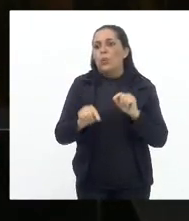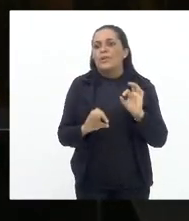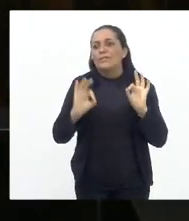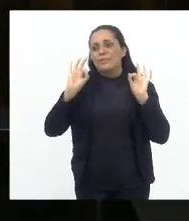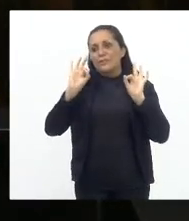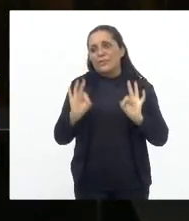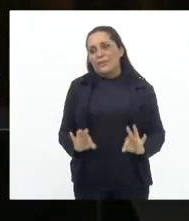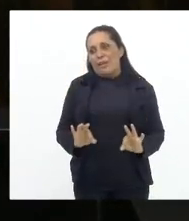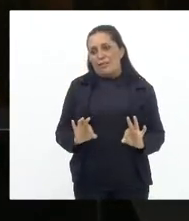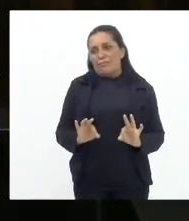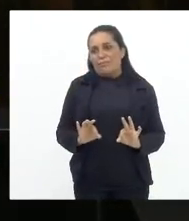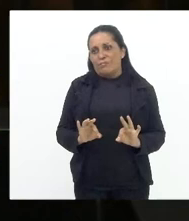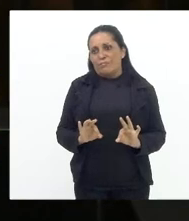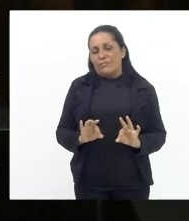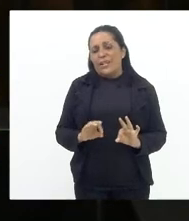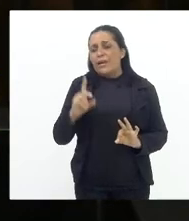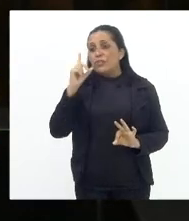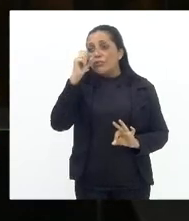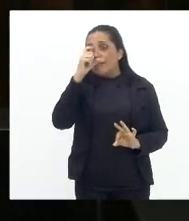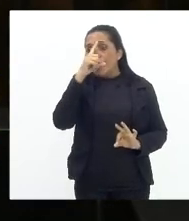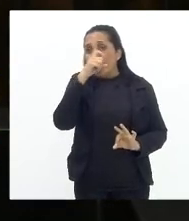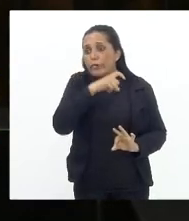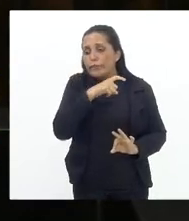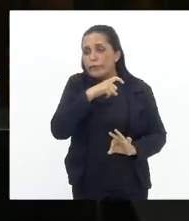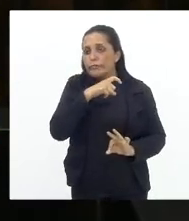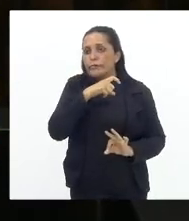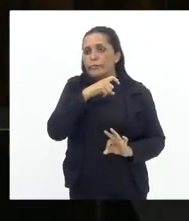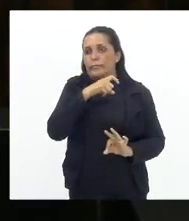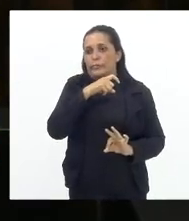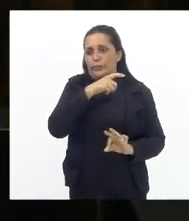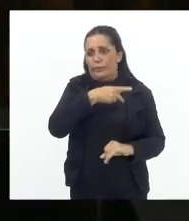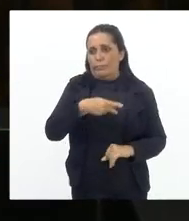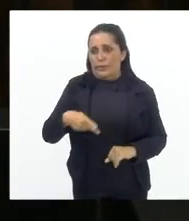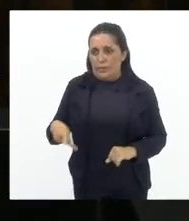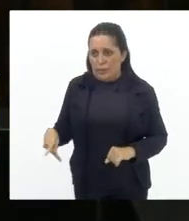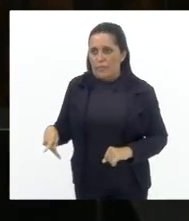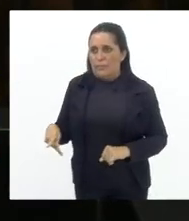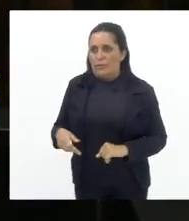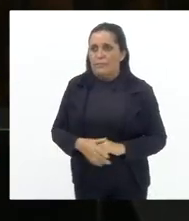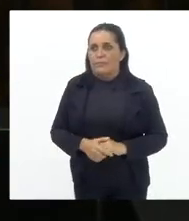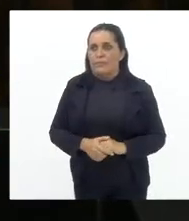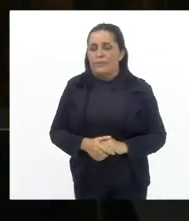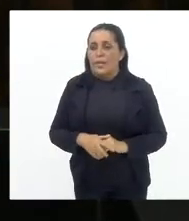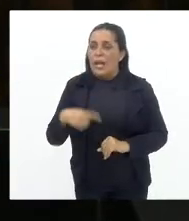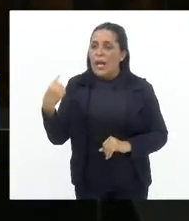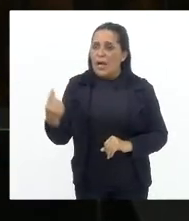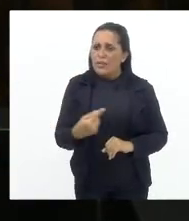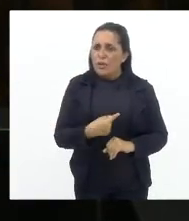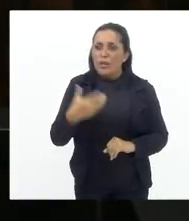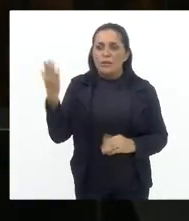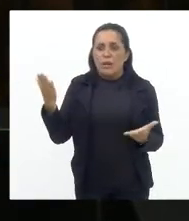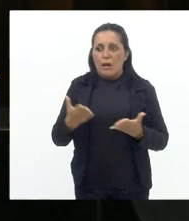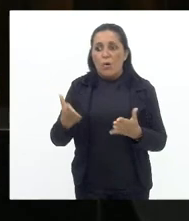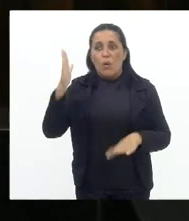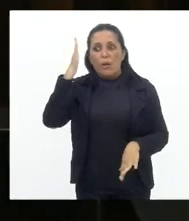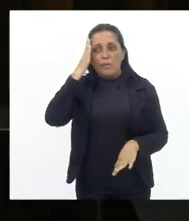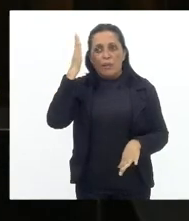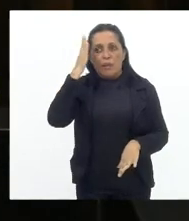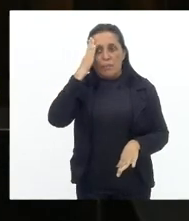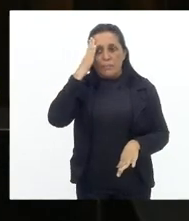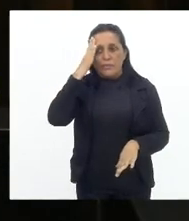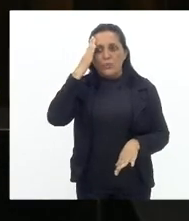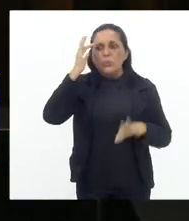correto e é muito difícil senhora presidente e a gente agora entendi exatamente